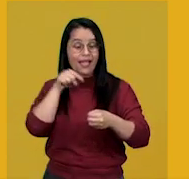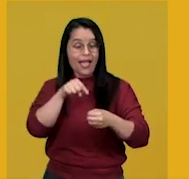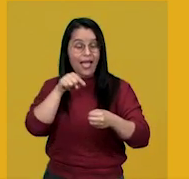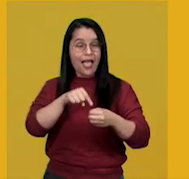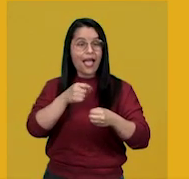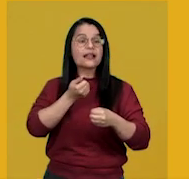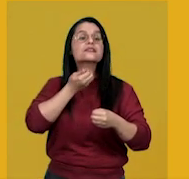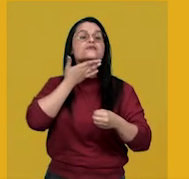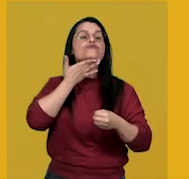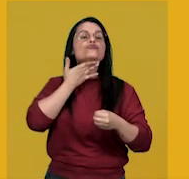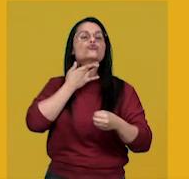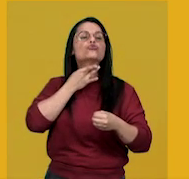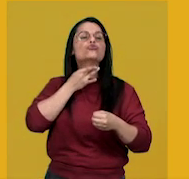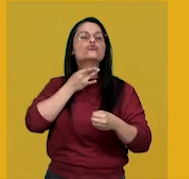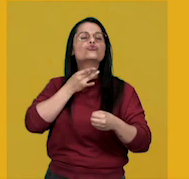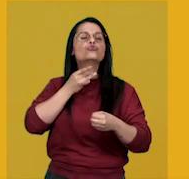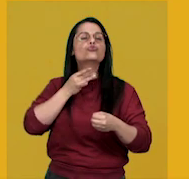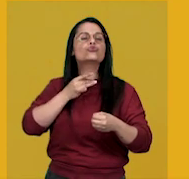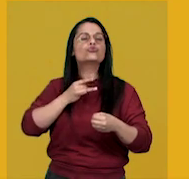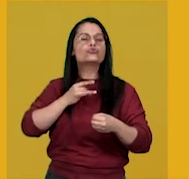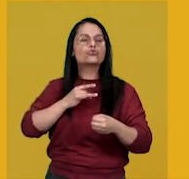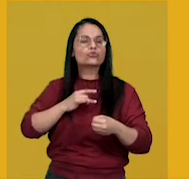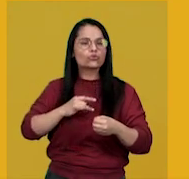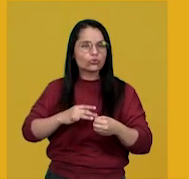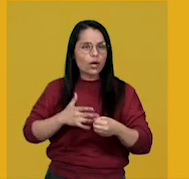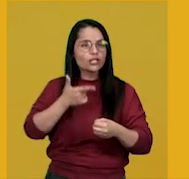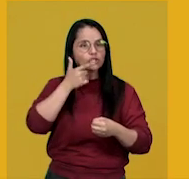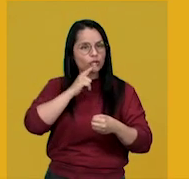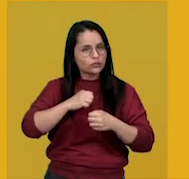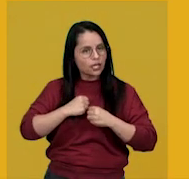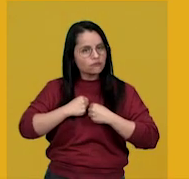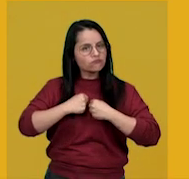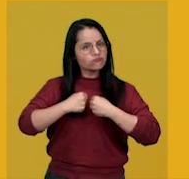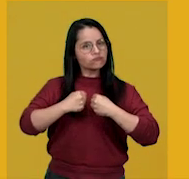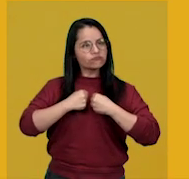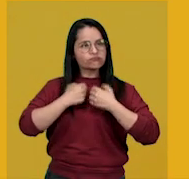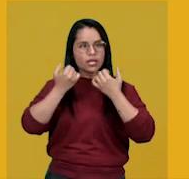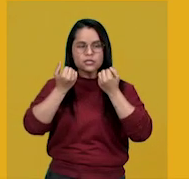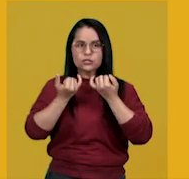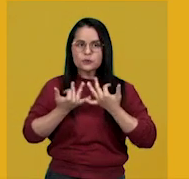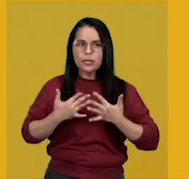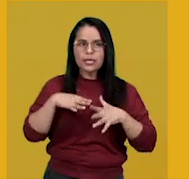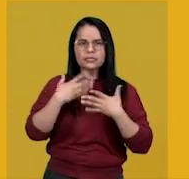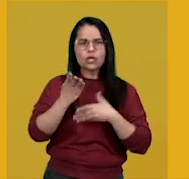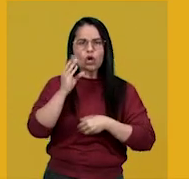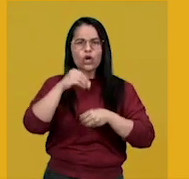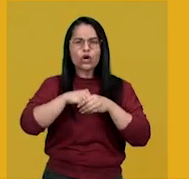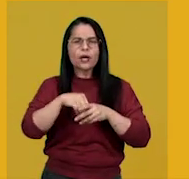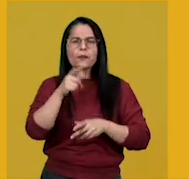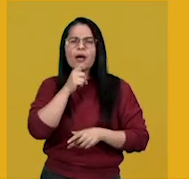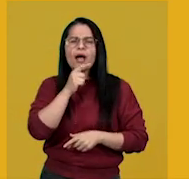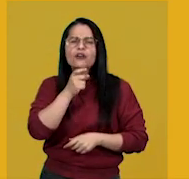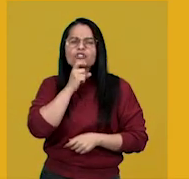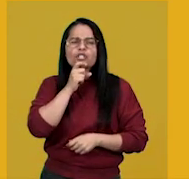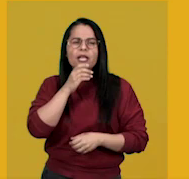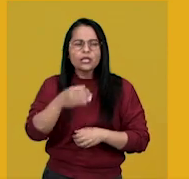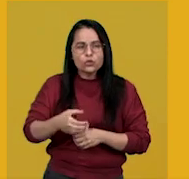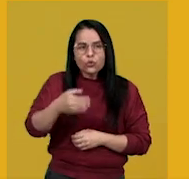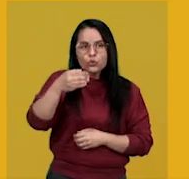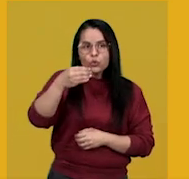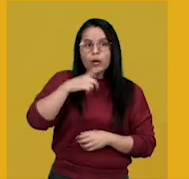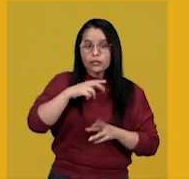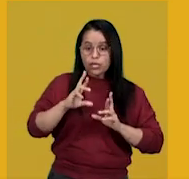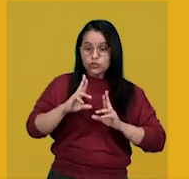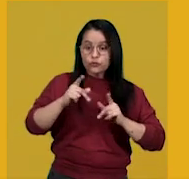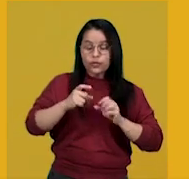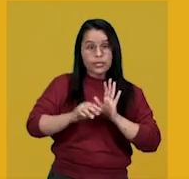lubrificam nossas vias aéreas superiores. Explica. Quando colocamos água gelada em um copo, se estabelece uma